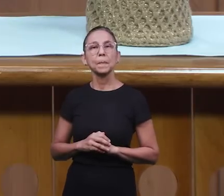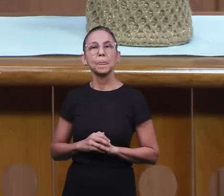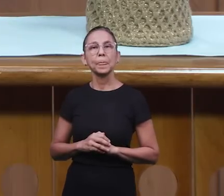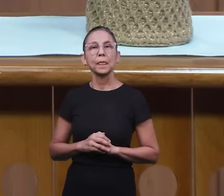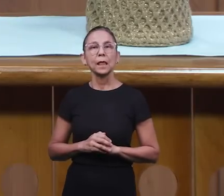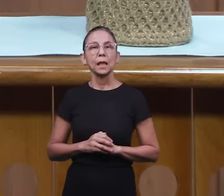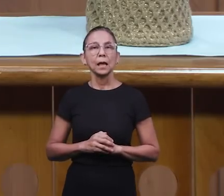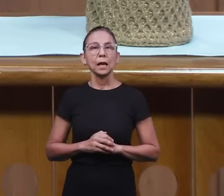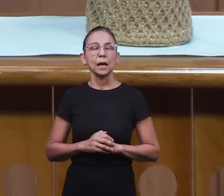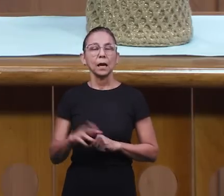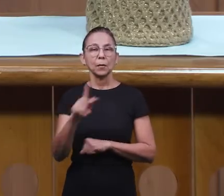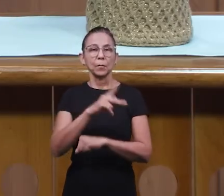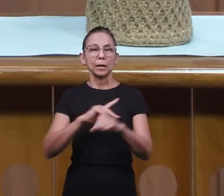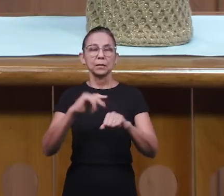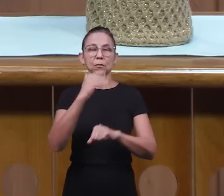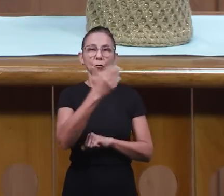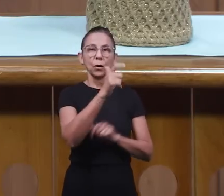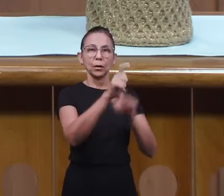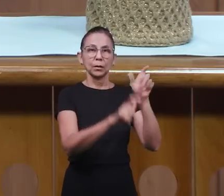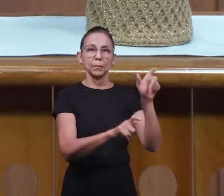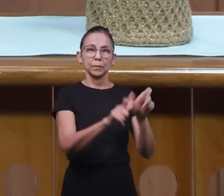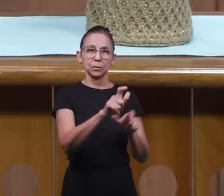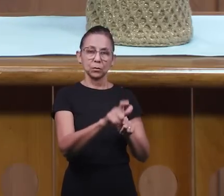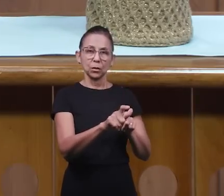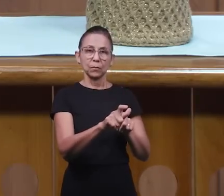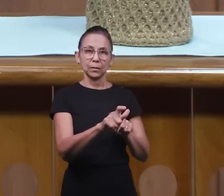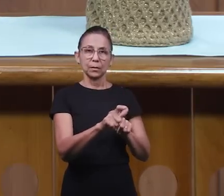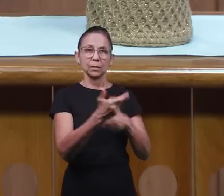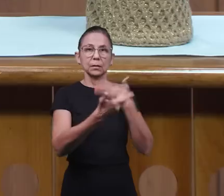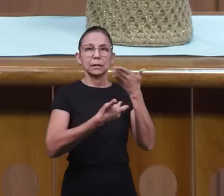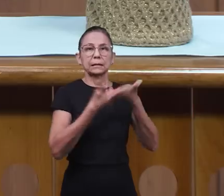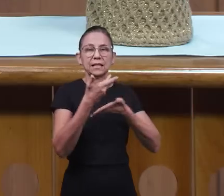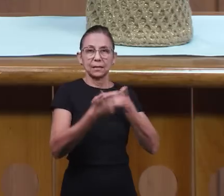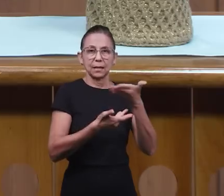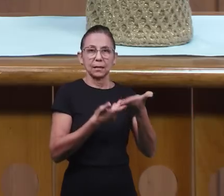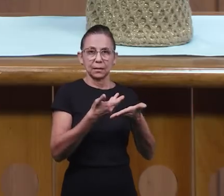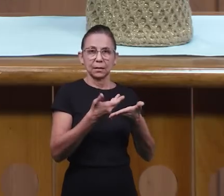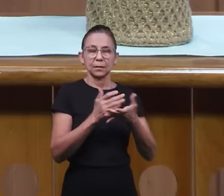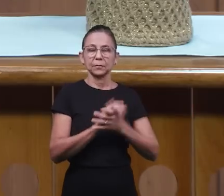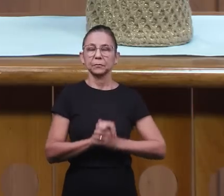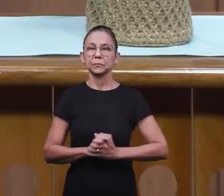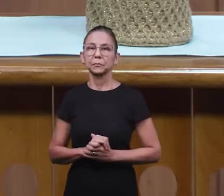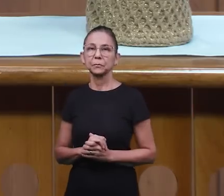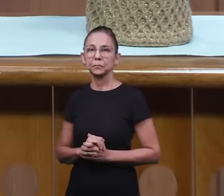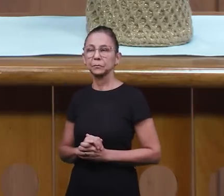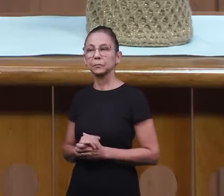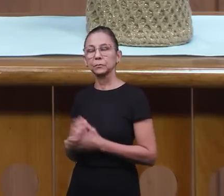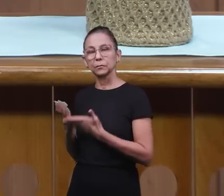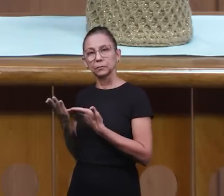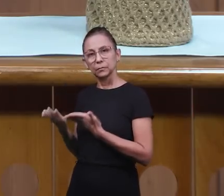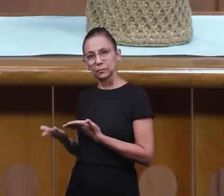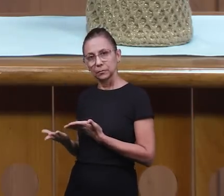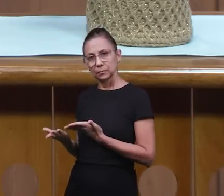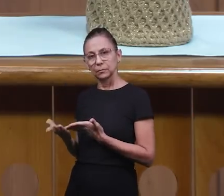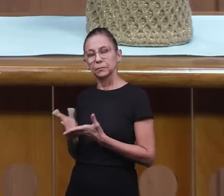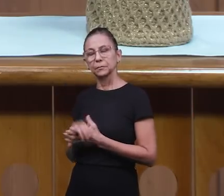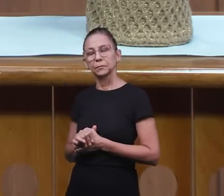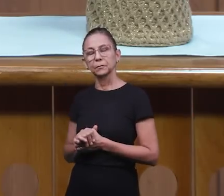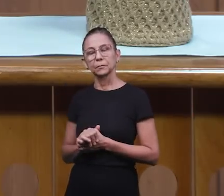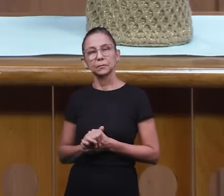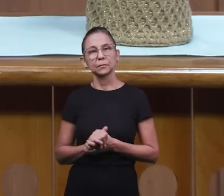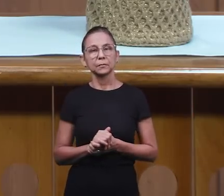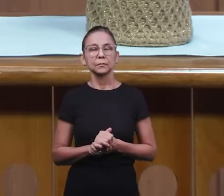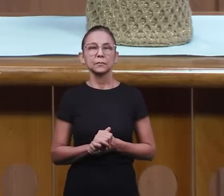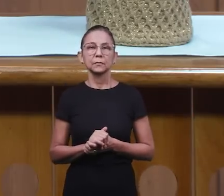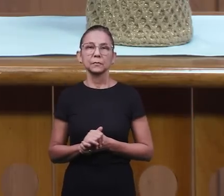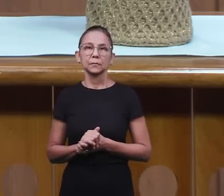atendimento a pessoas do exterior. O próximo QR Code que você está vendo, nós temos ali um número que vai te conduzir a um número que vai atender aqueles que estão